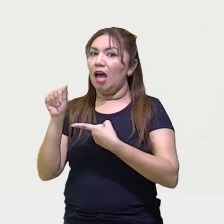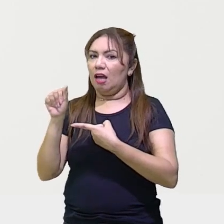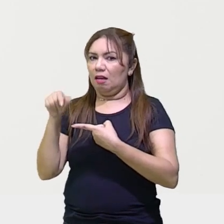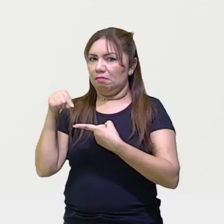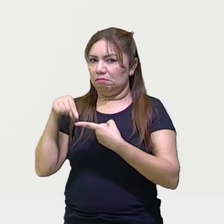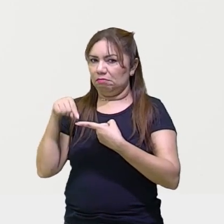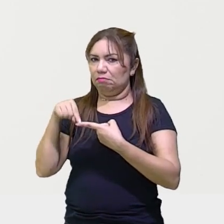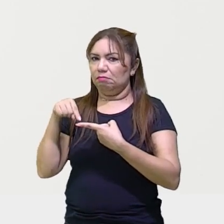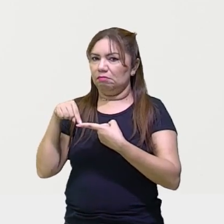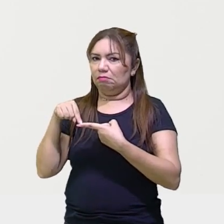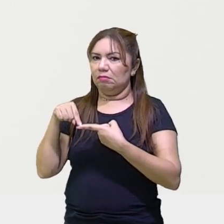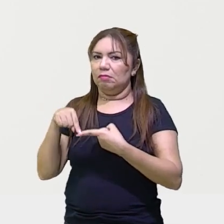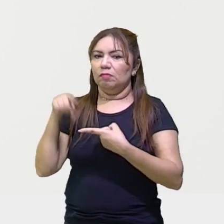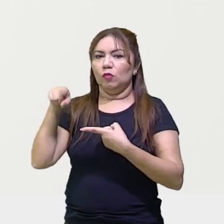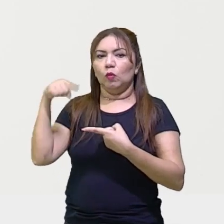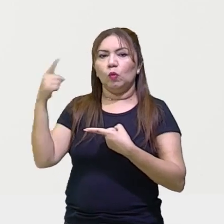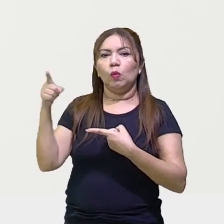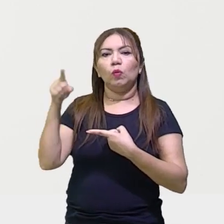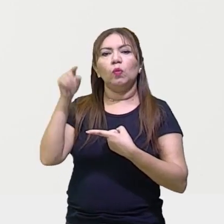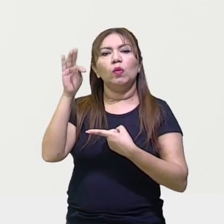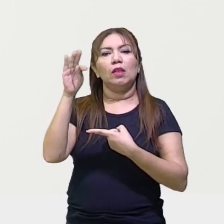palavras. Também,